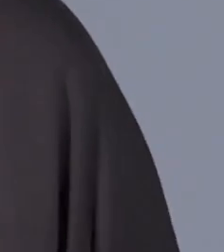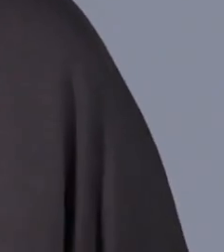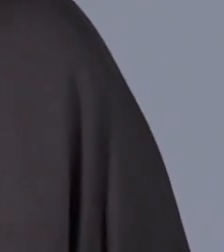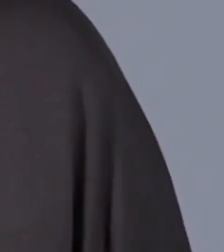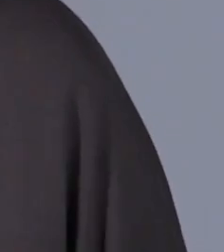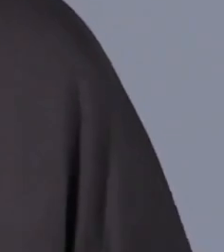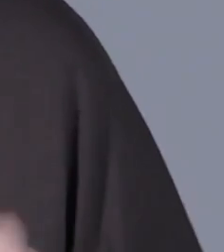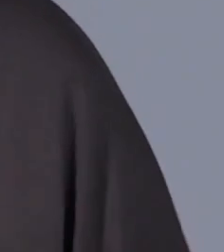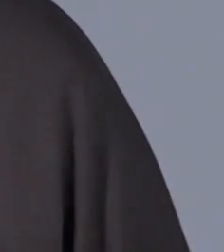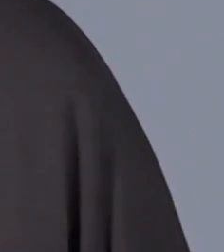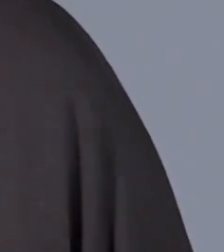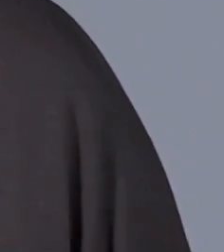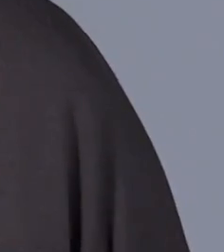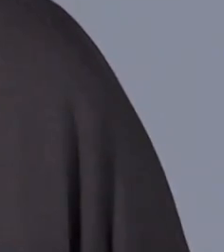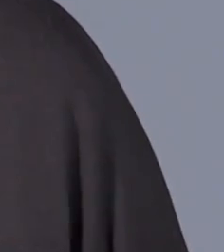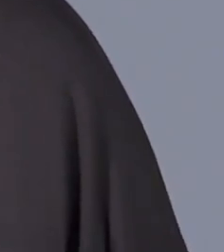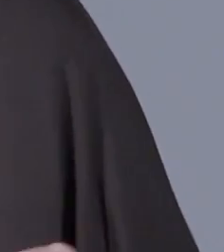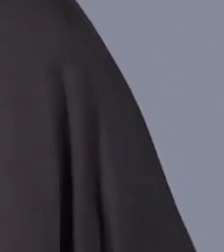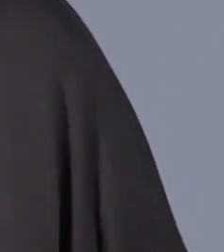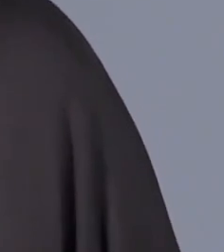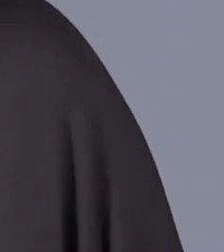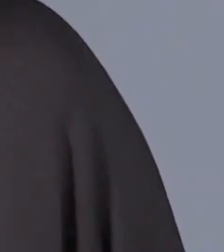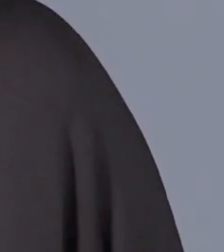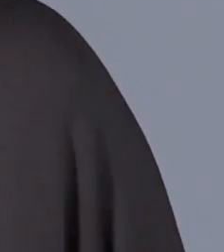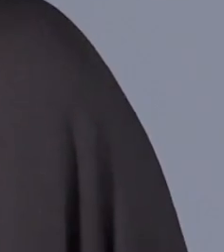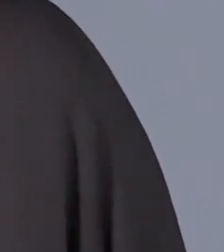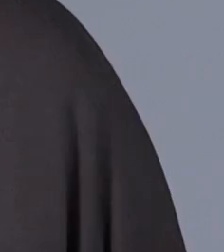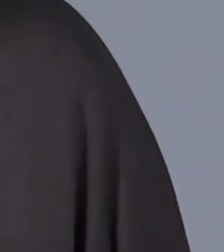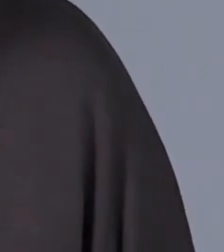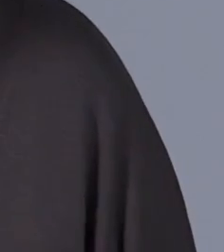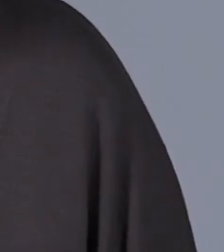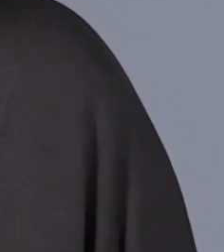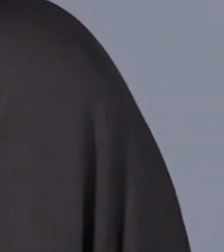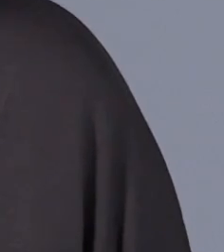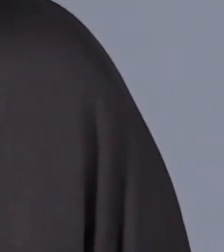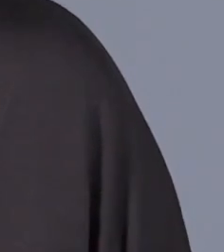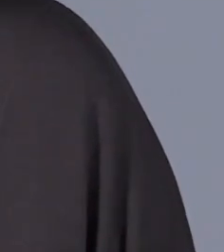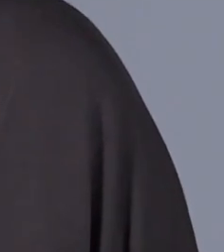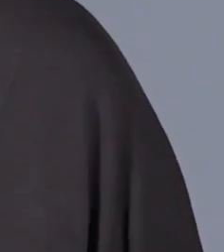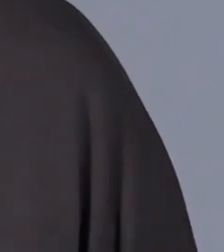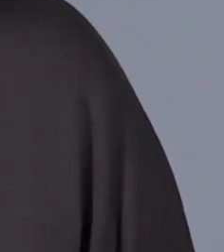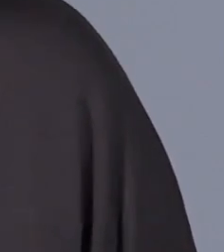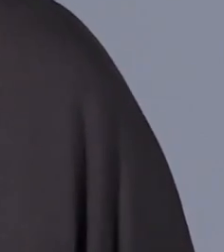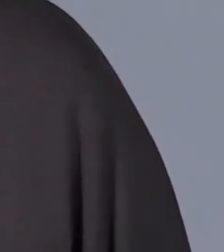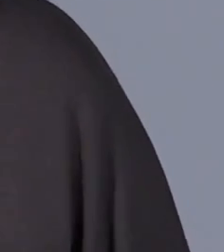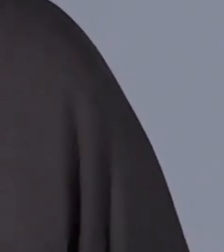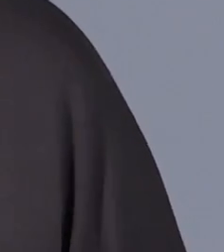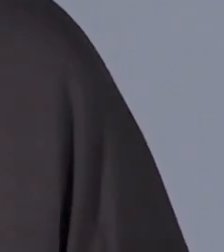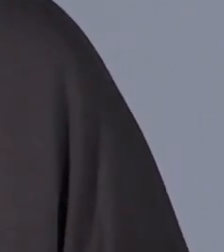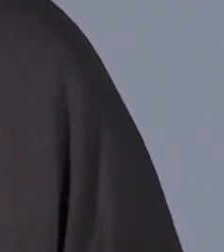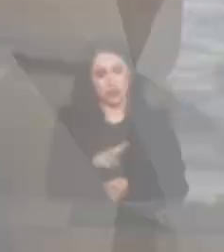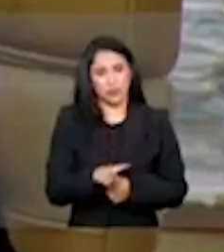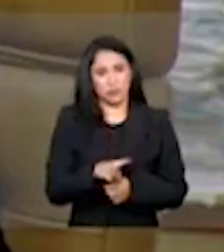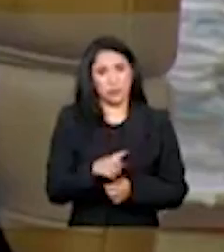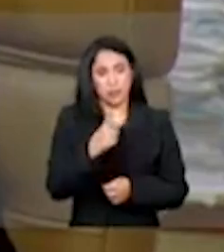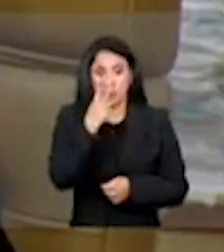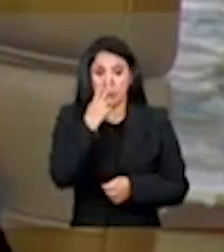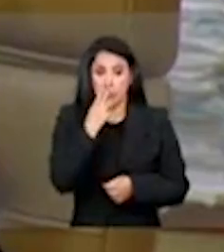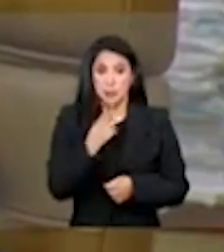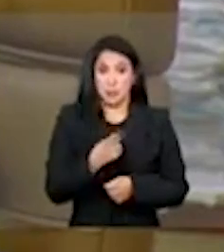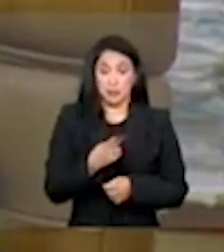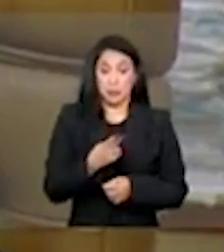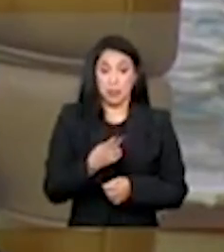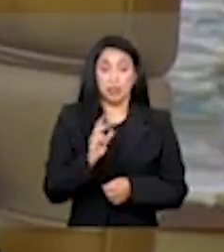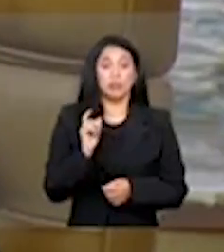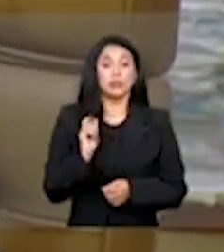o mais significativo desta decisão do supremo é que os votos dos ministros foram extremamente duros olha só o que disse Celso de Mello